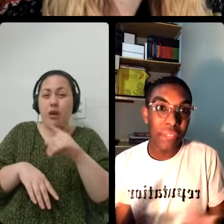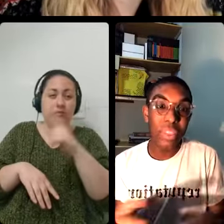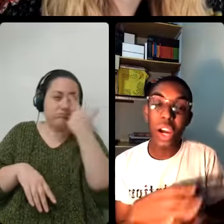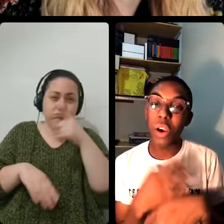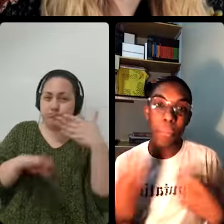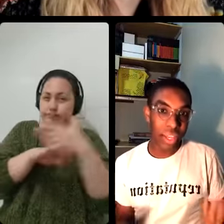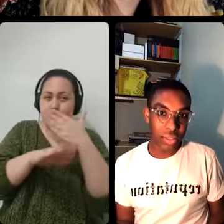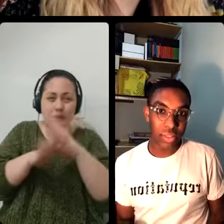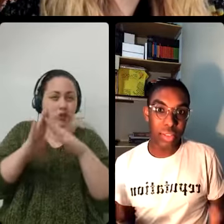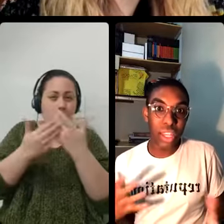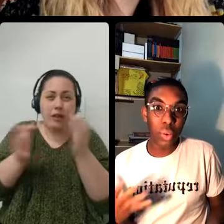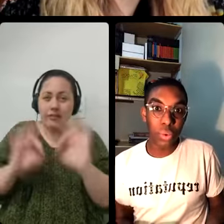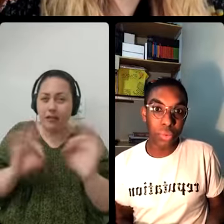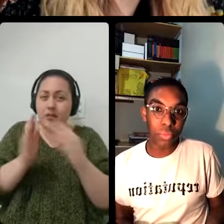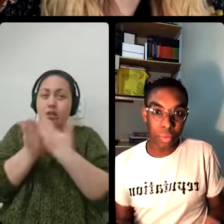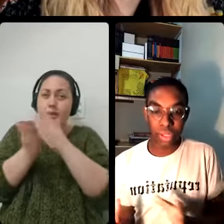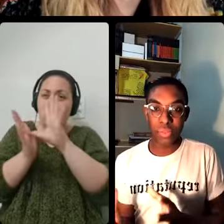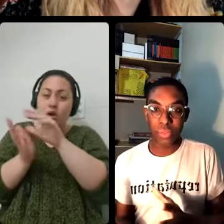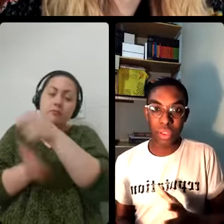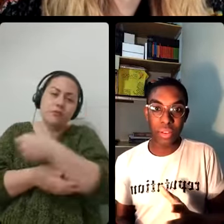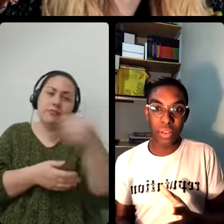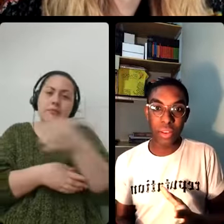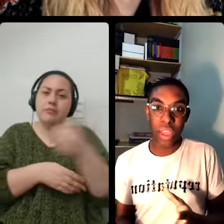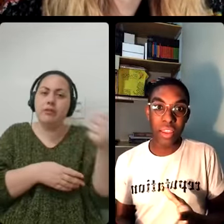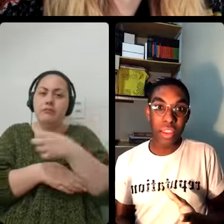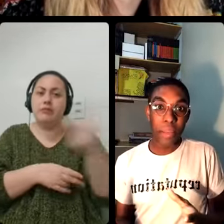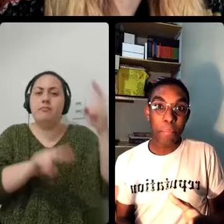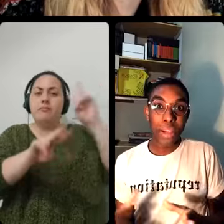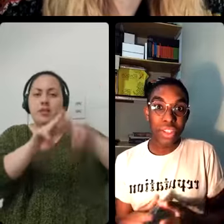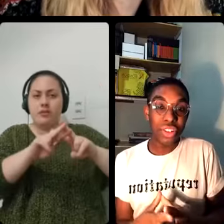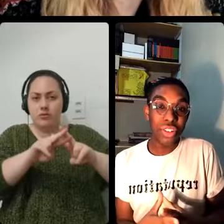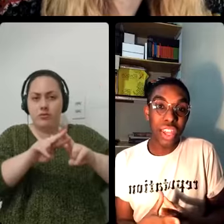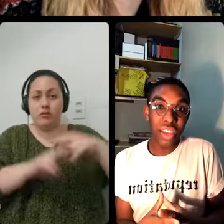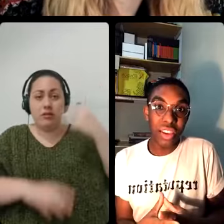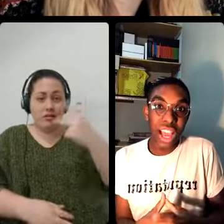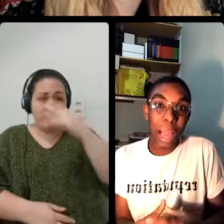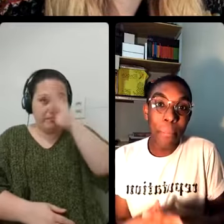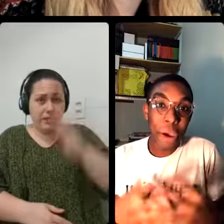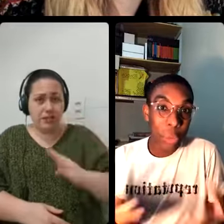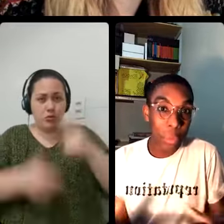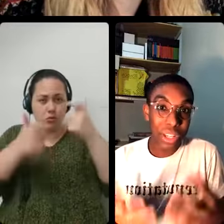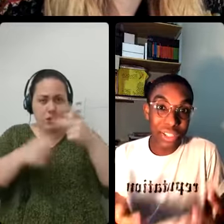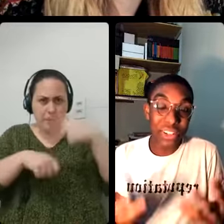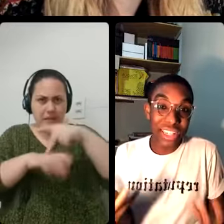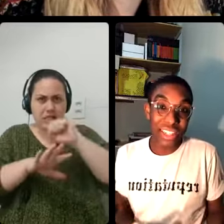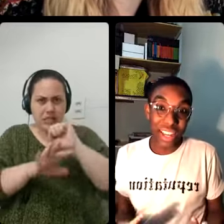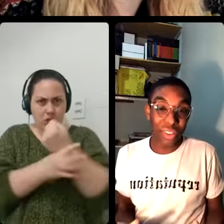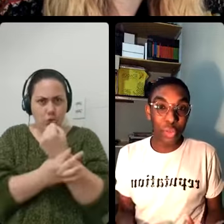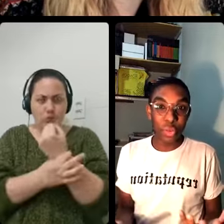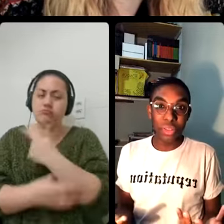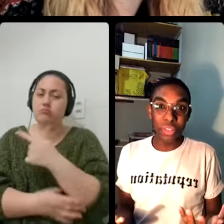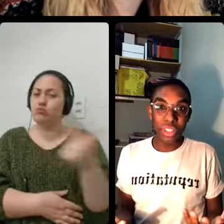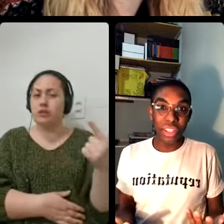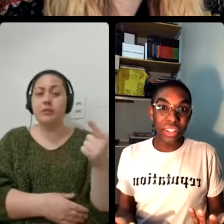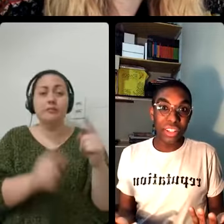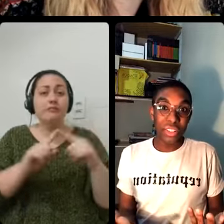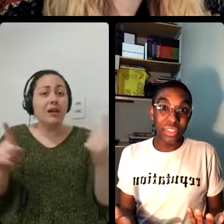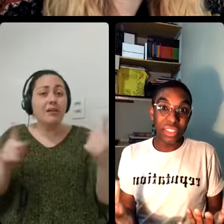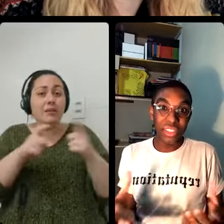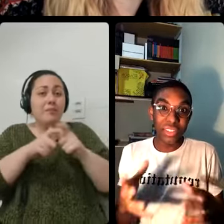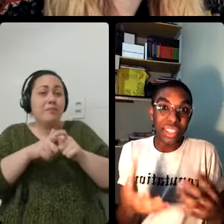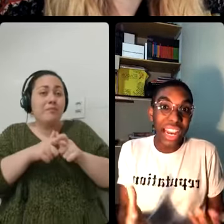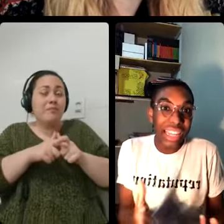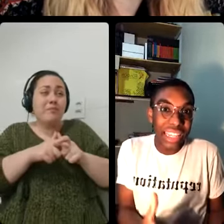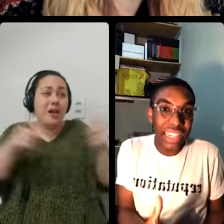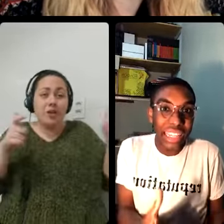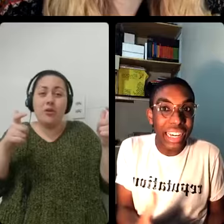Brasil não é um país seguro para se viver, né? Mas a gente tem a maior população carcerária do mundo. Então,